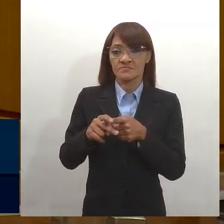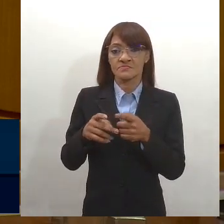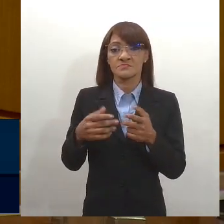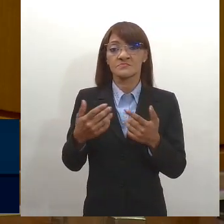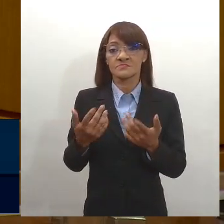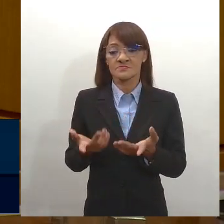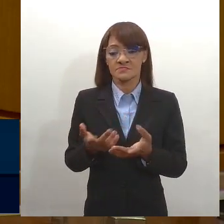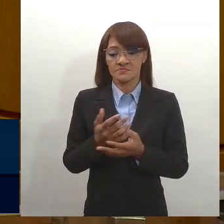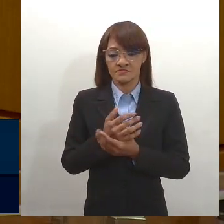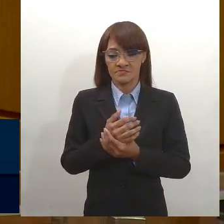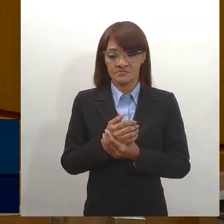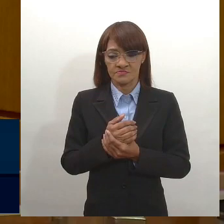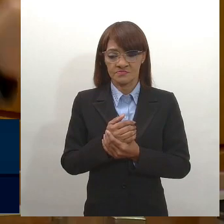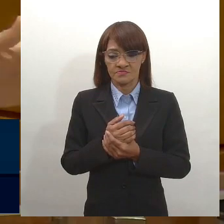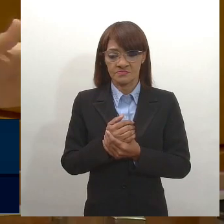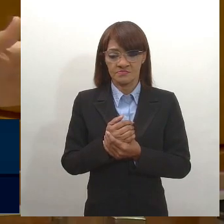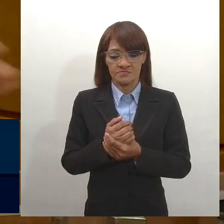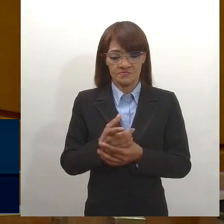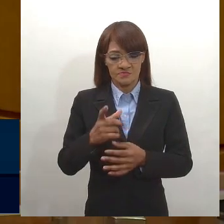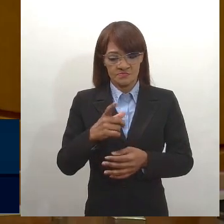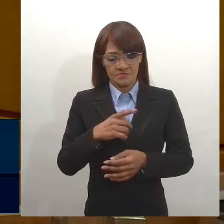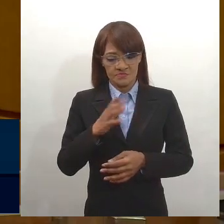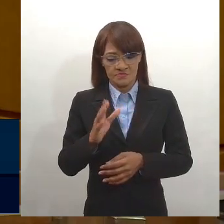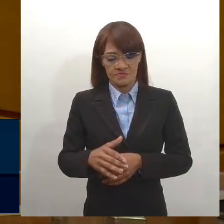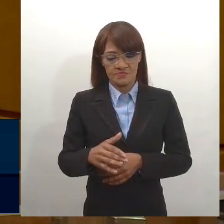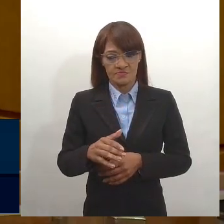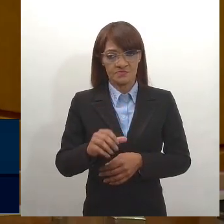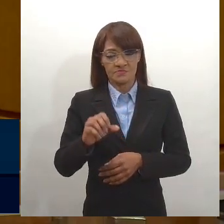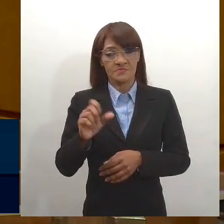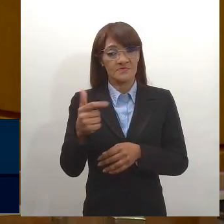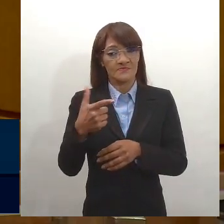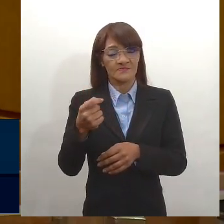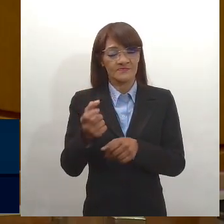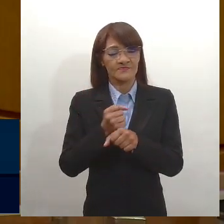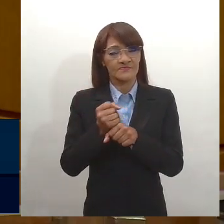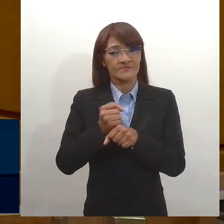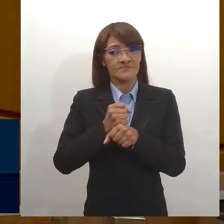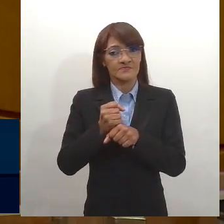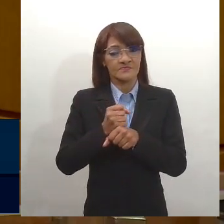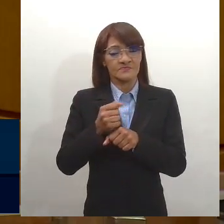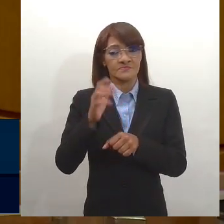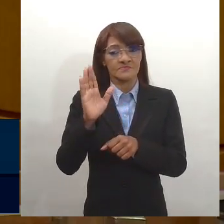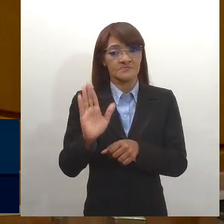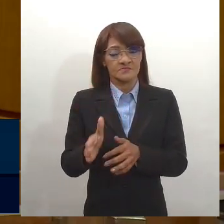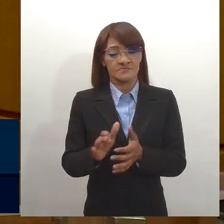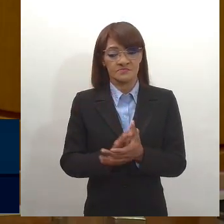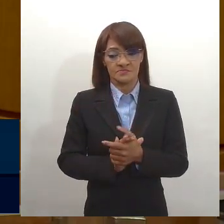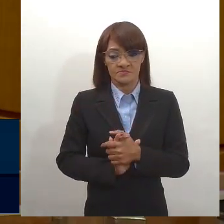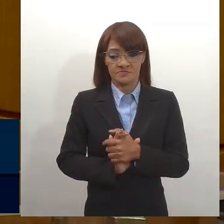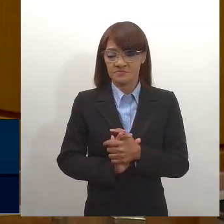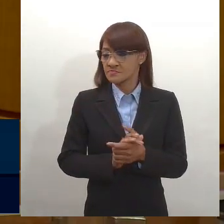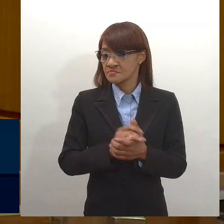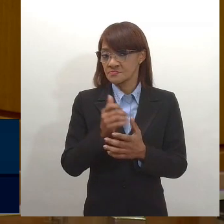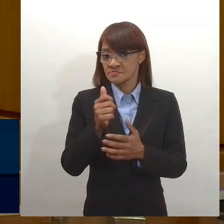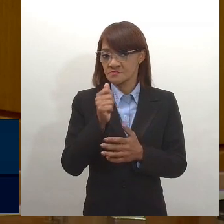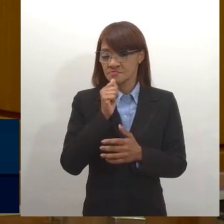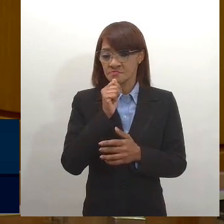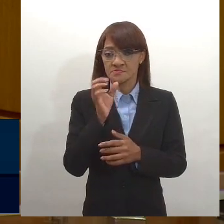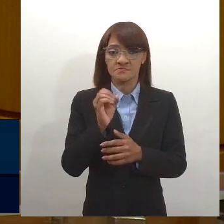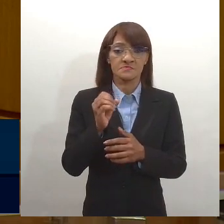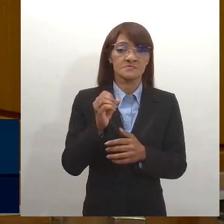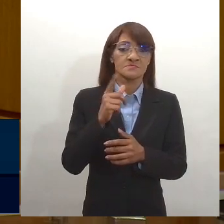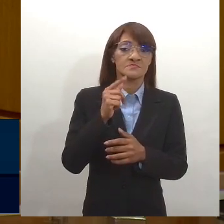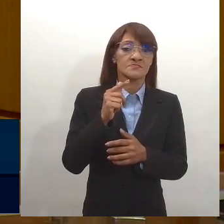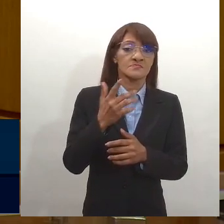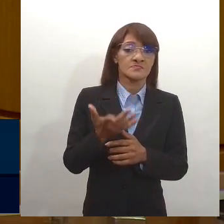10, 15, 20 anos e que a água não chega, e também do que é que nós podemos fazer com projetos novos